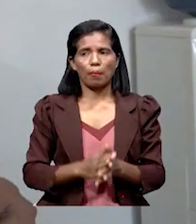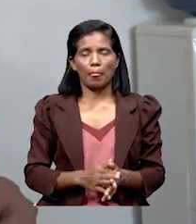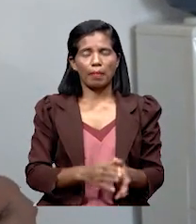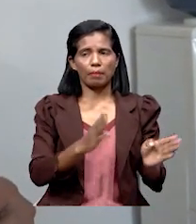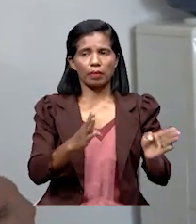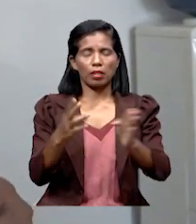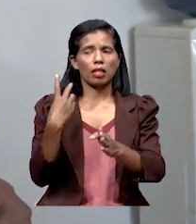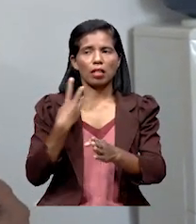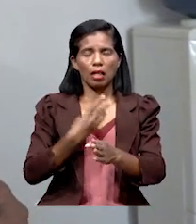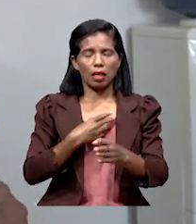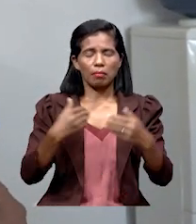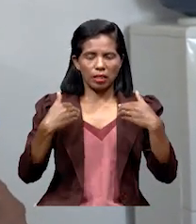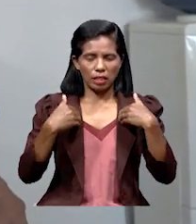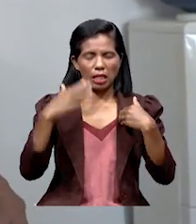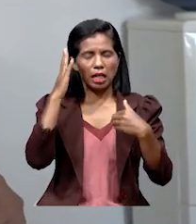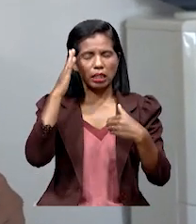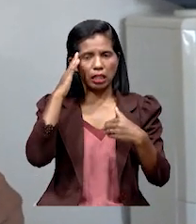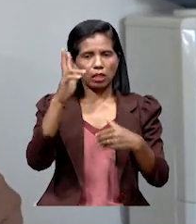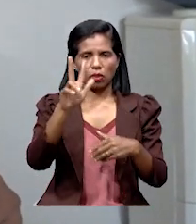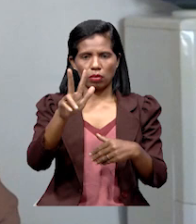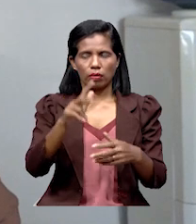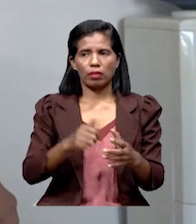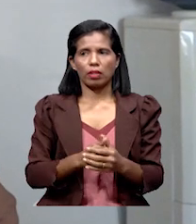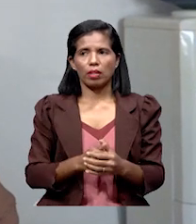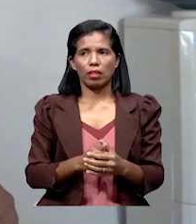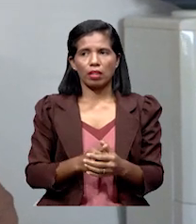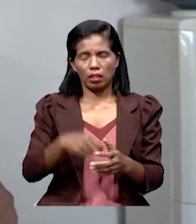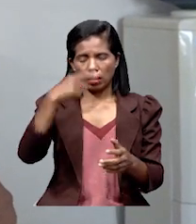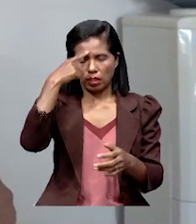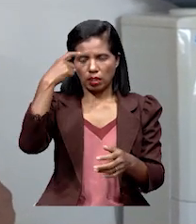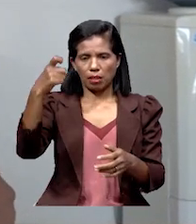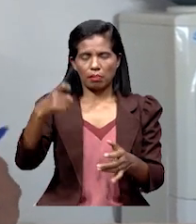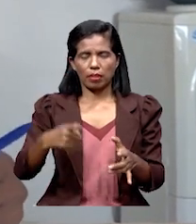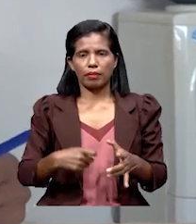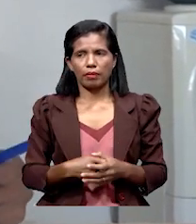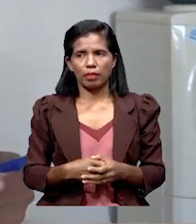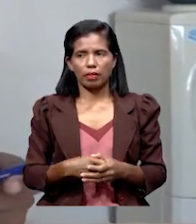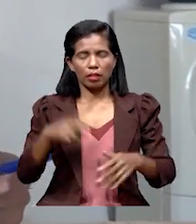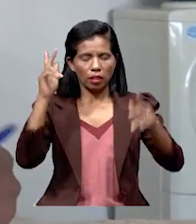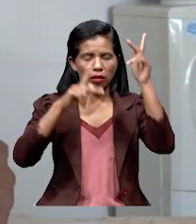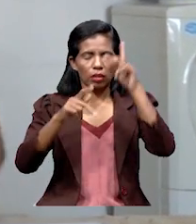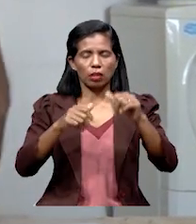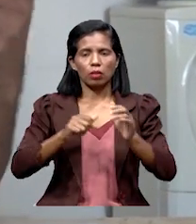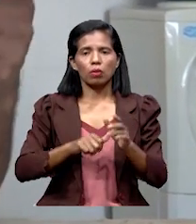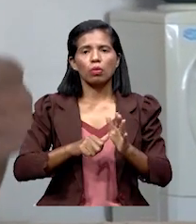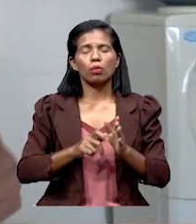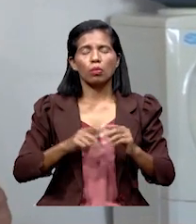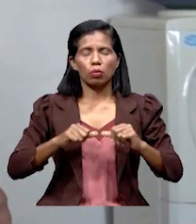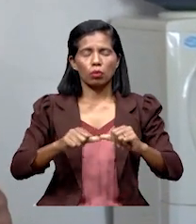que me desconfiar fatores tolo. Fatores de tamba, a caso de continuação, a gente tem esse